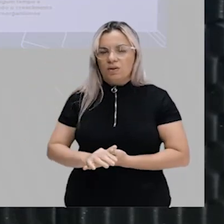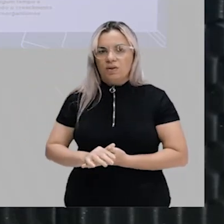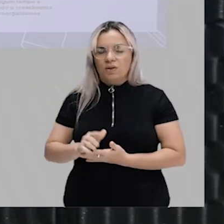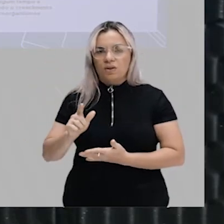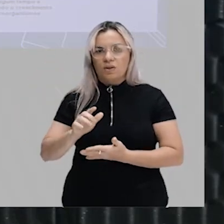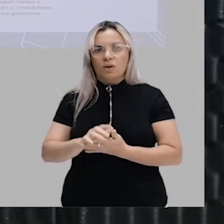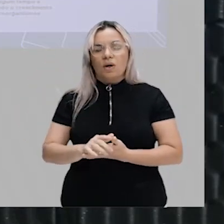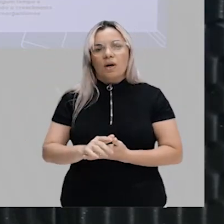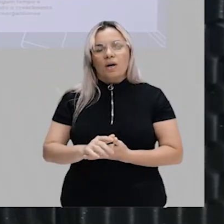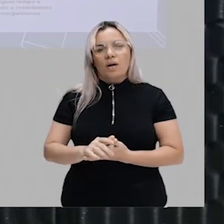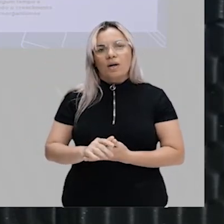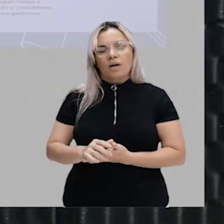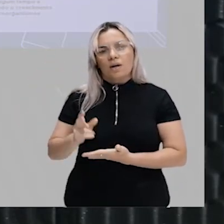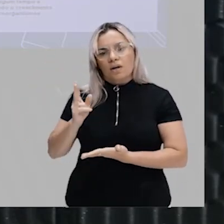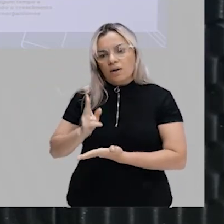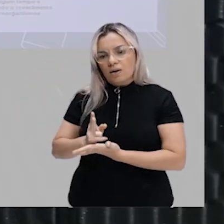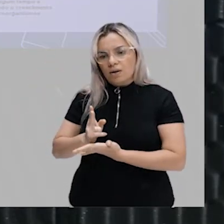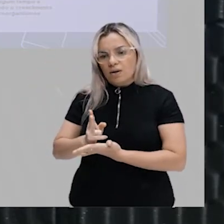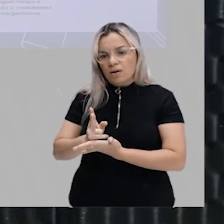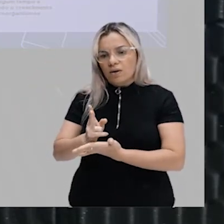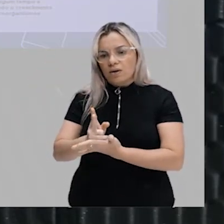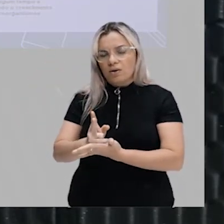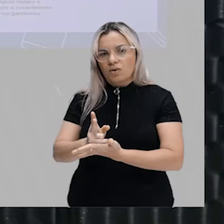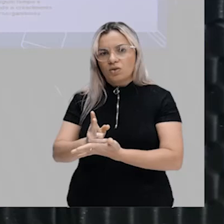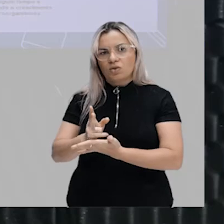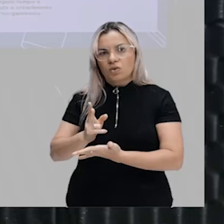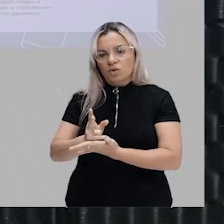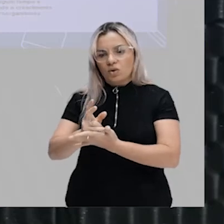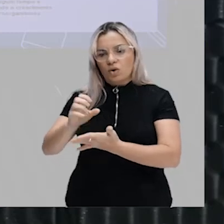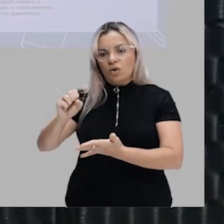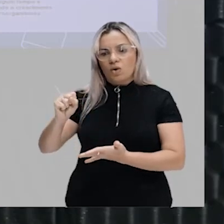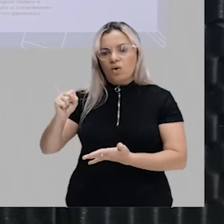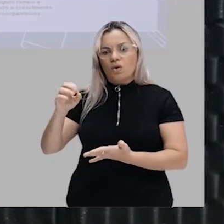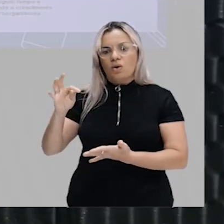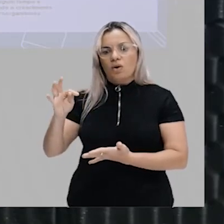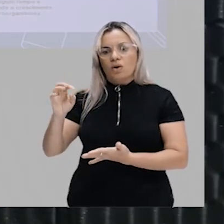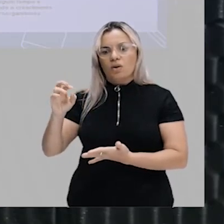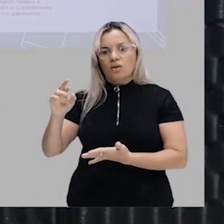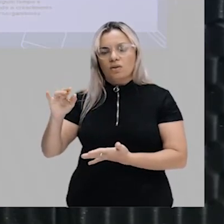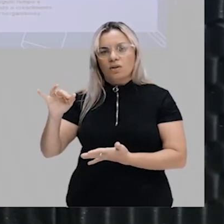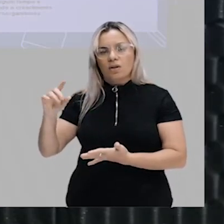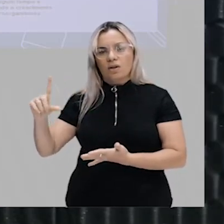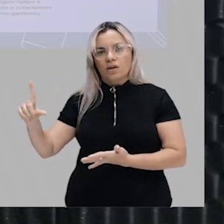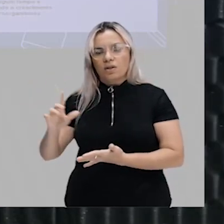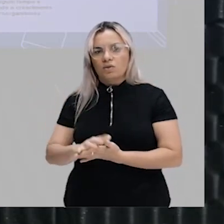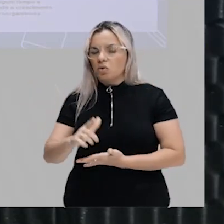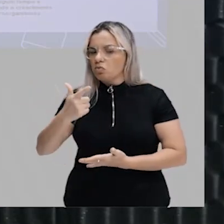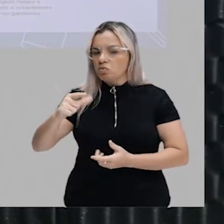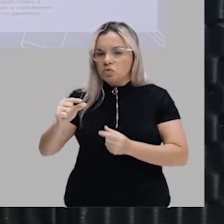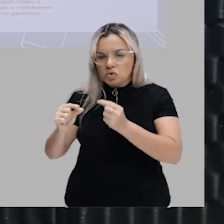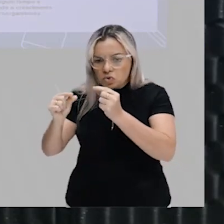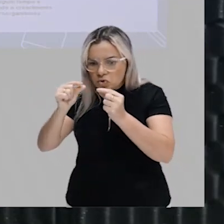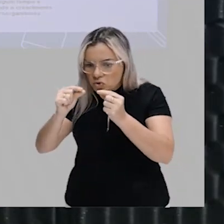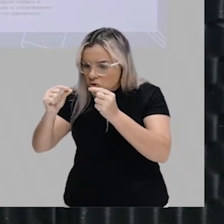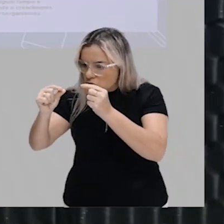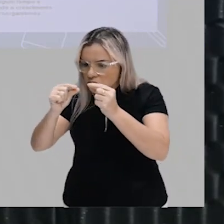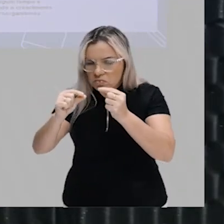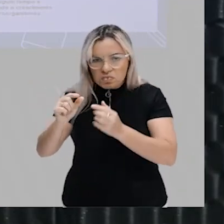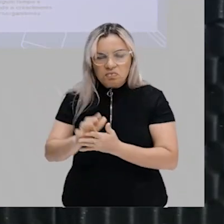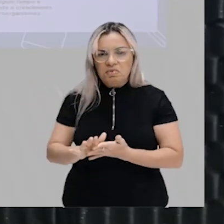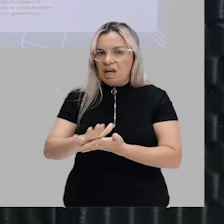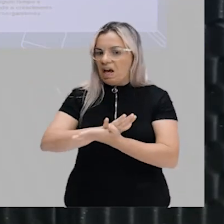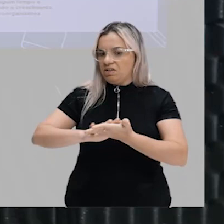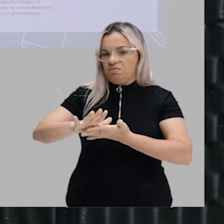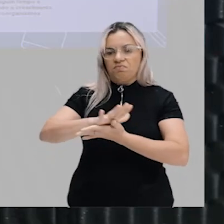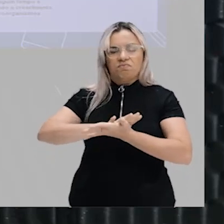permaneceu estéril, ou seja, sem nenhum micro-organismo, tá? Foi constatado, realmente foi pego um pouco um